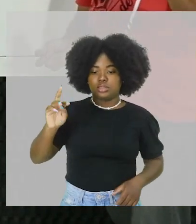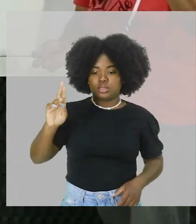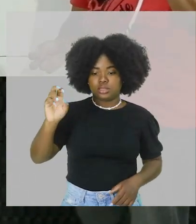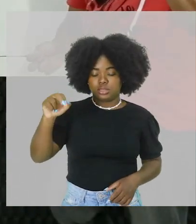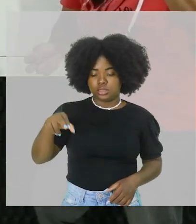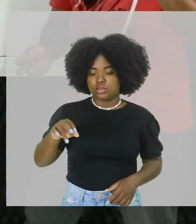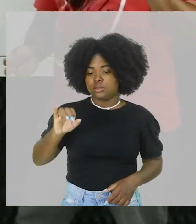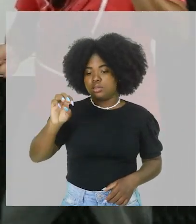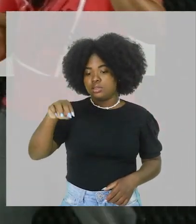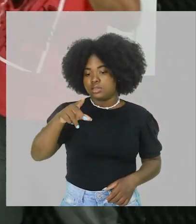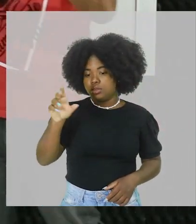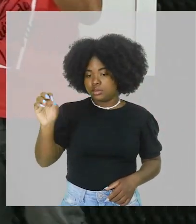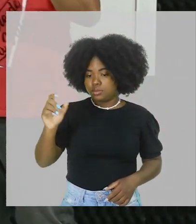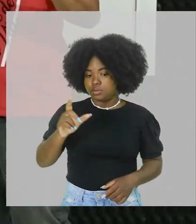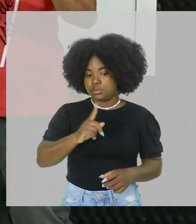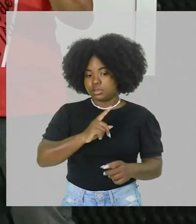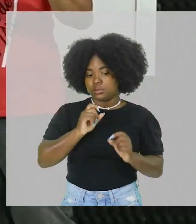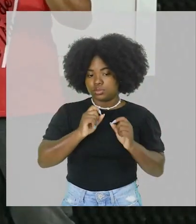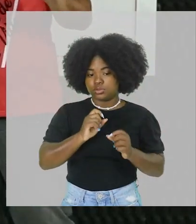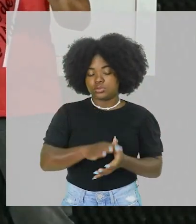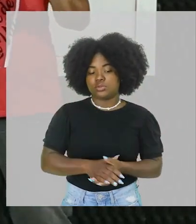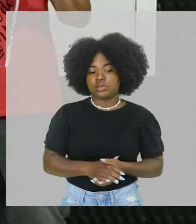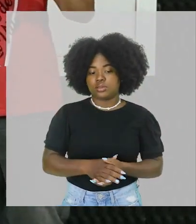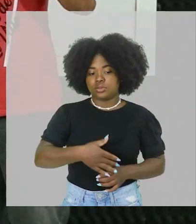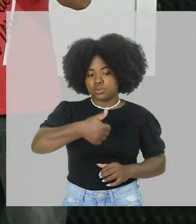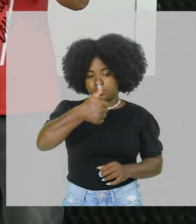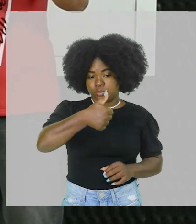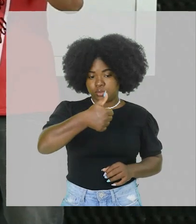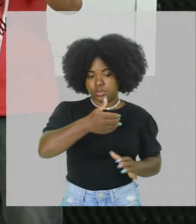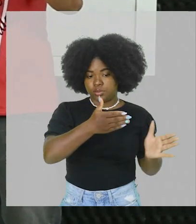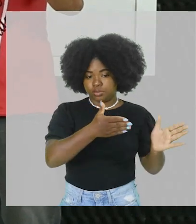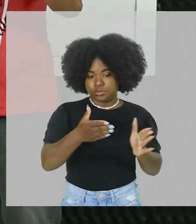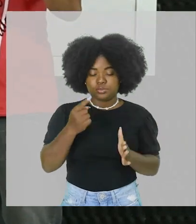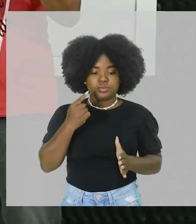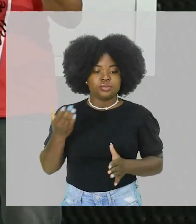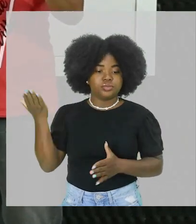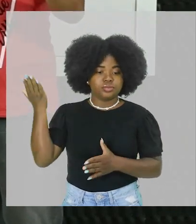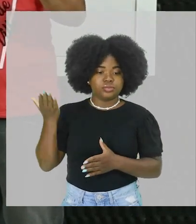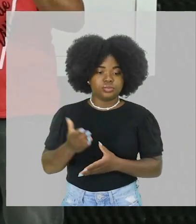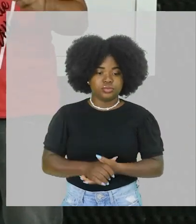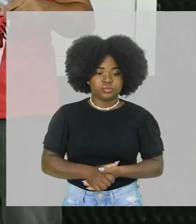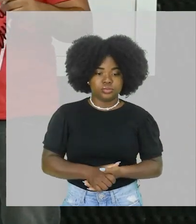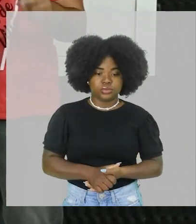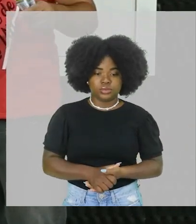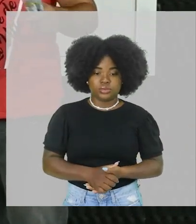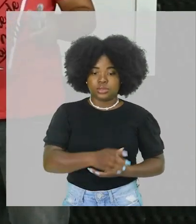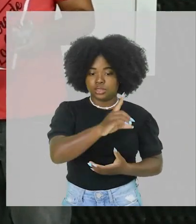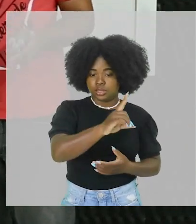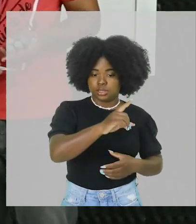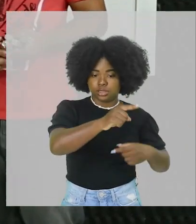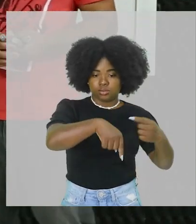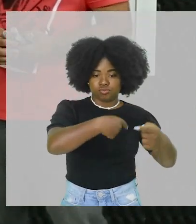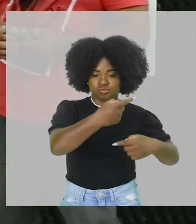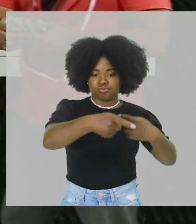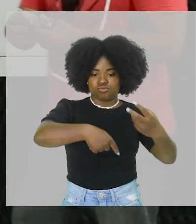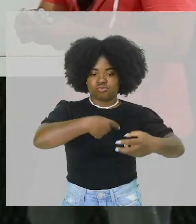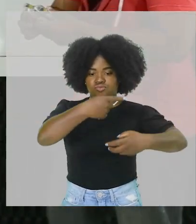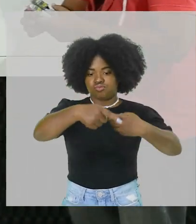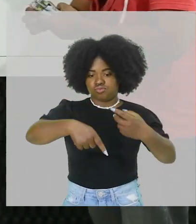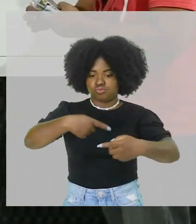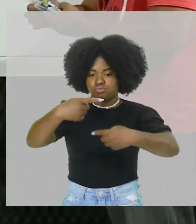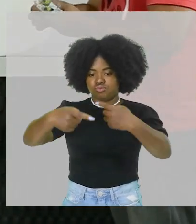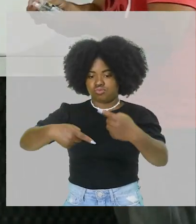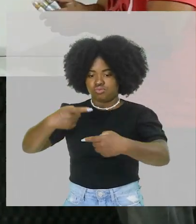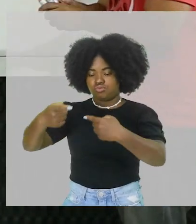ó, na situação 1, por exemplo, né, no processo 1. Um fio de cobre de diâmetro D enrolado em N espiras circulares,